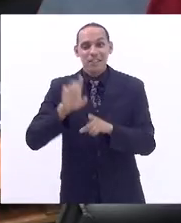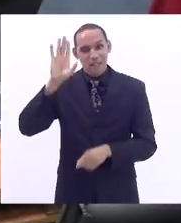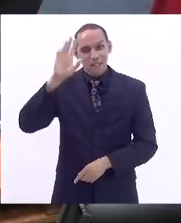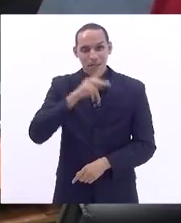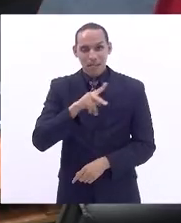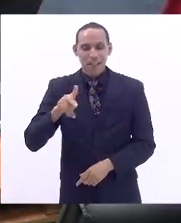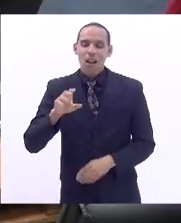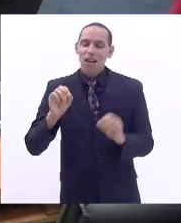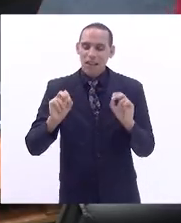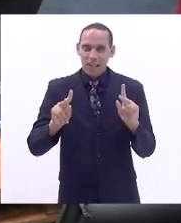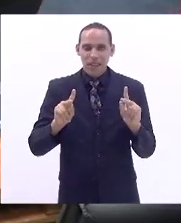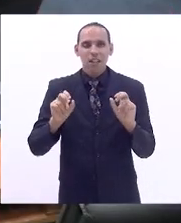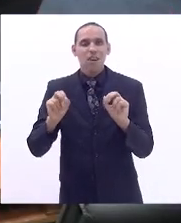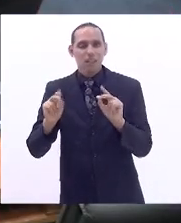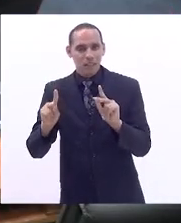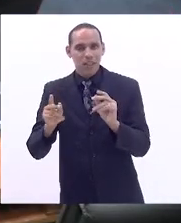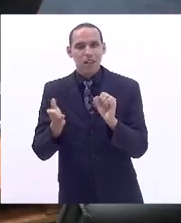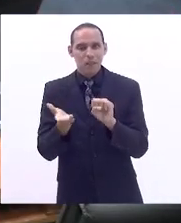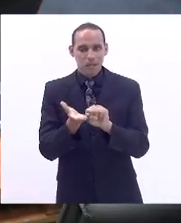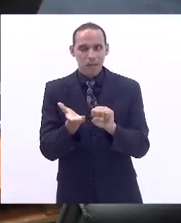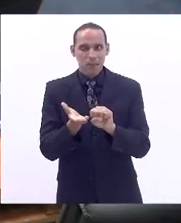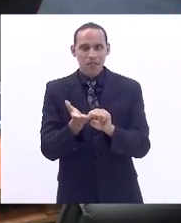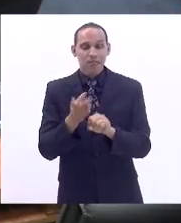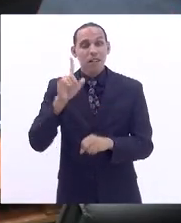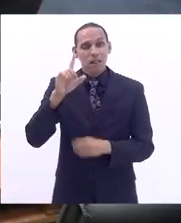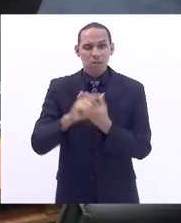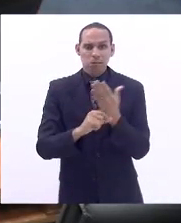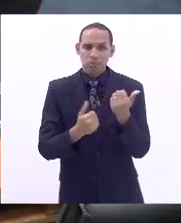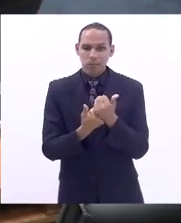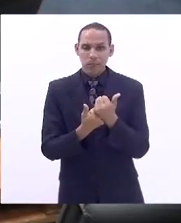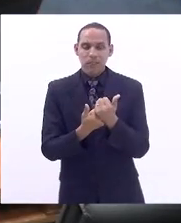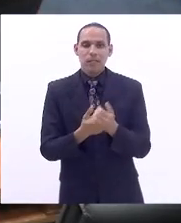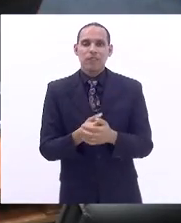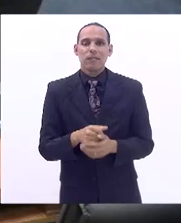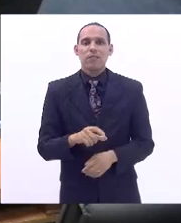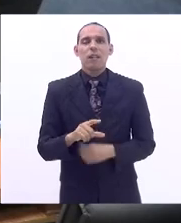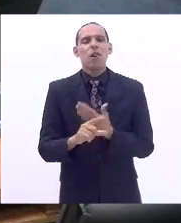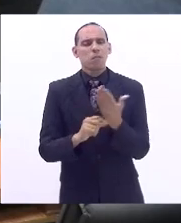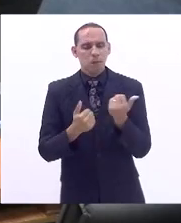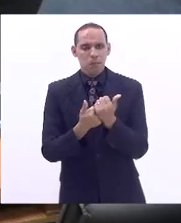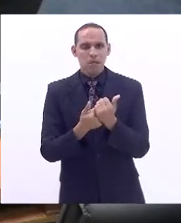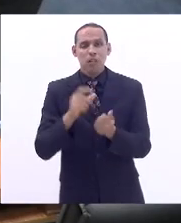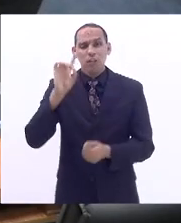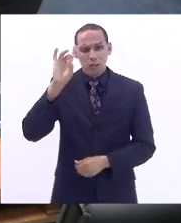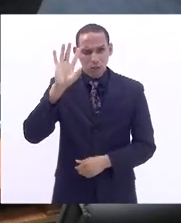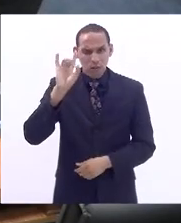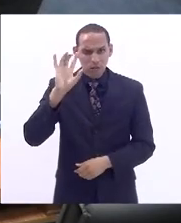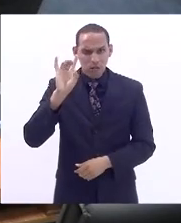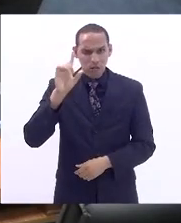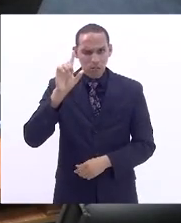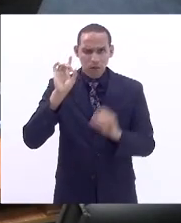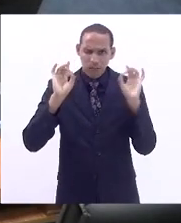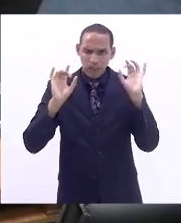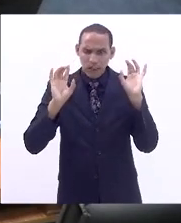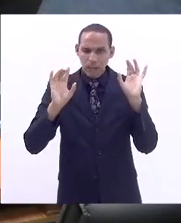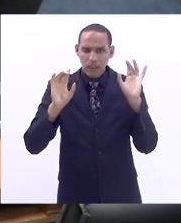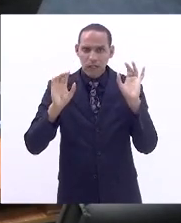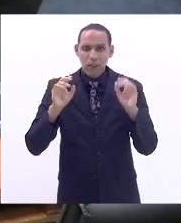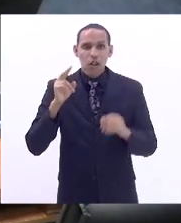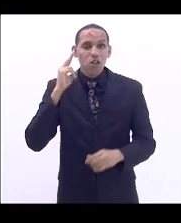falar OK aqueles uma autoria coautoria Tá ok